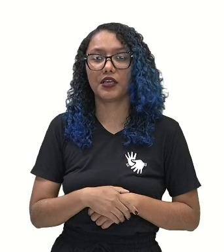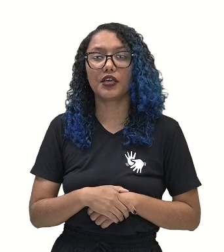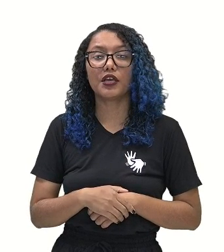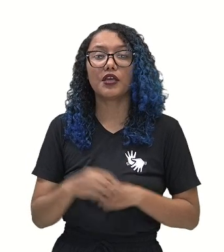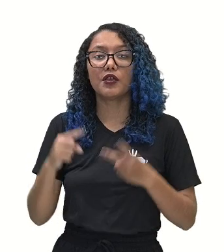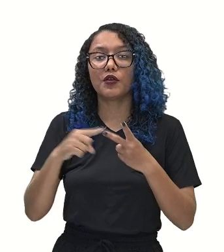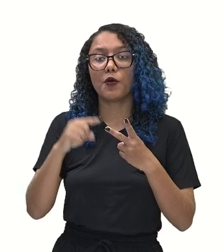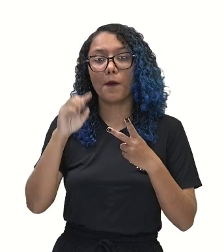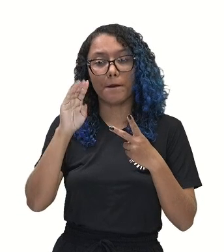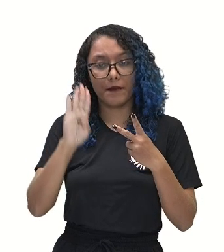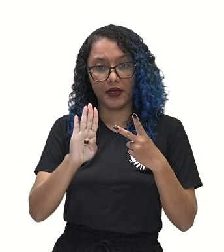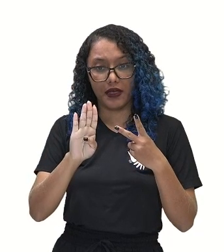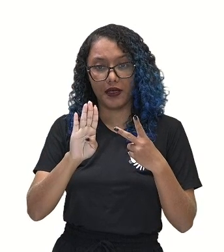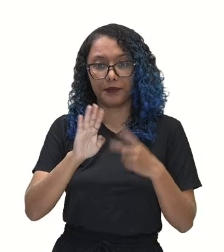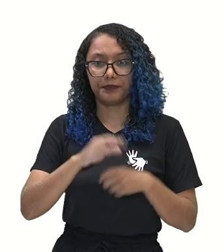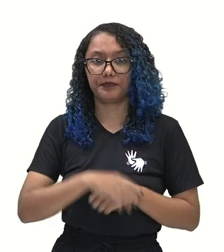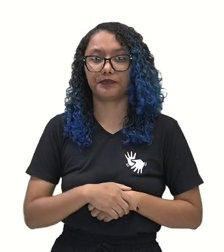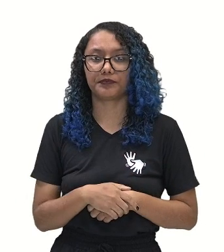coordenadas